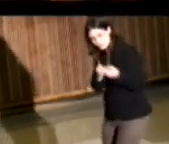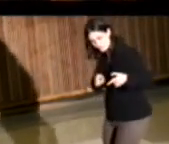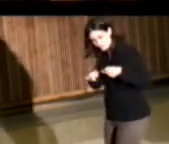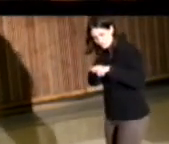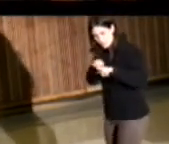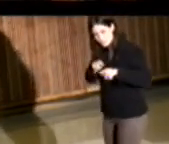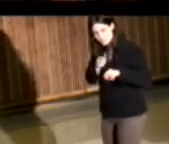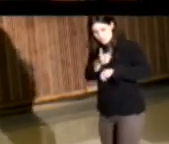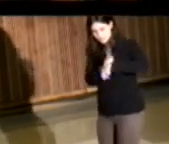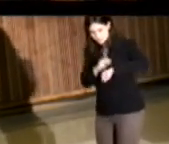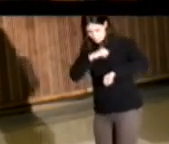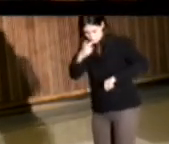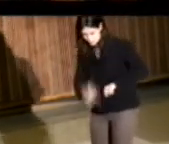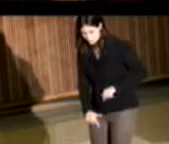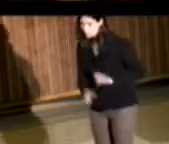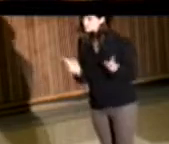mudança.